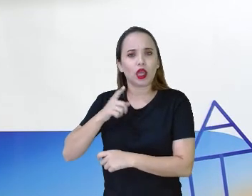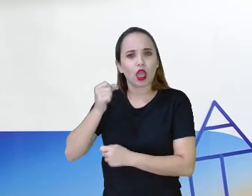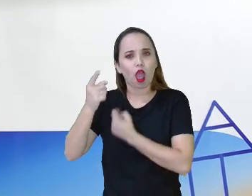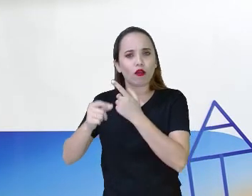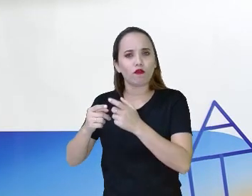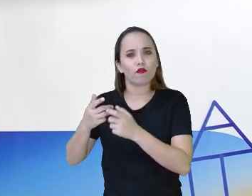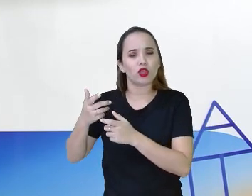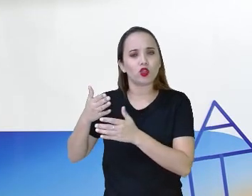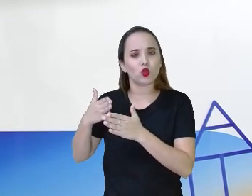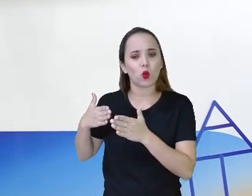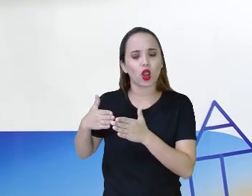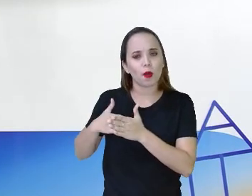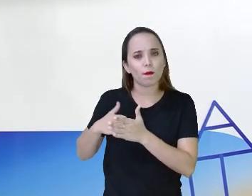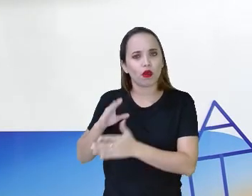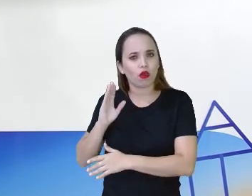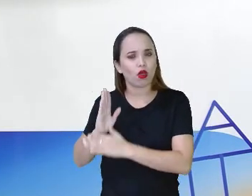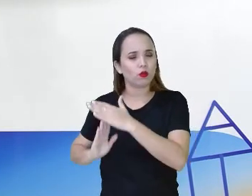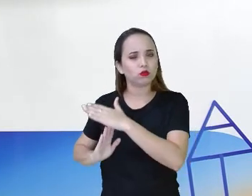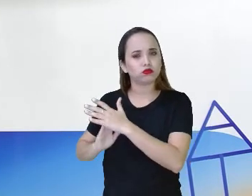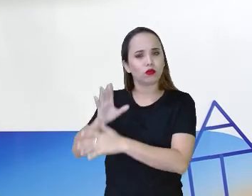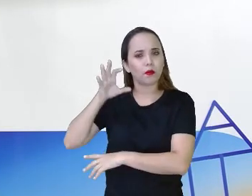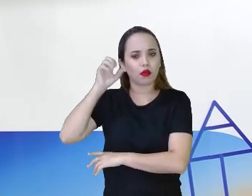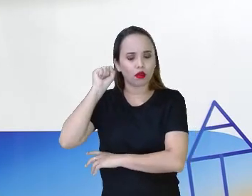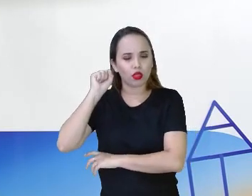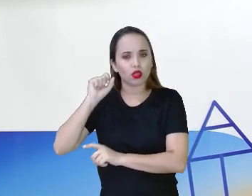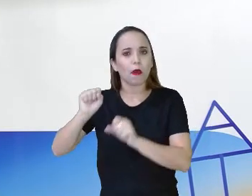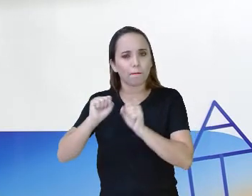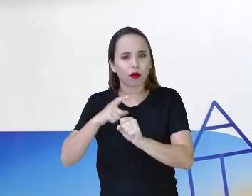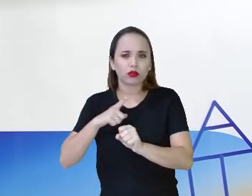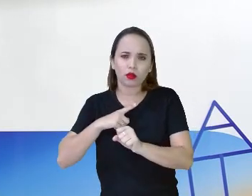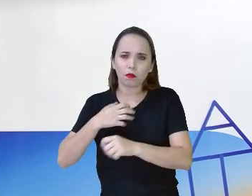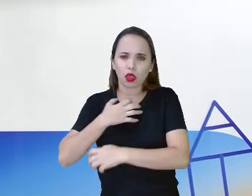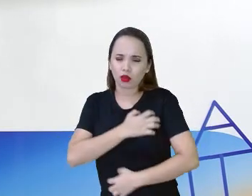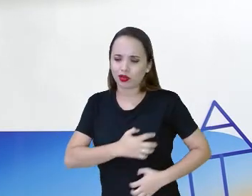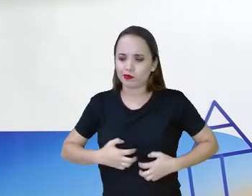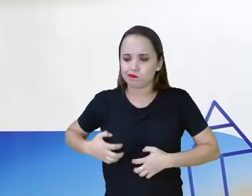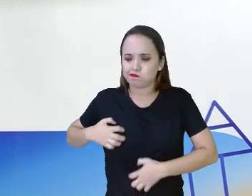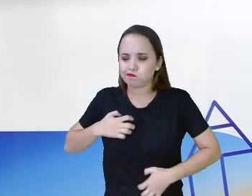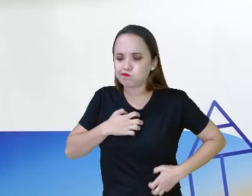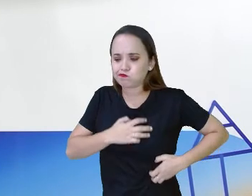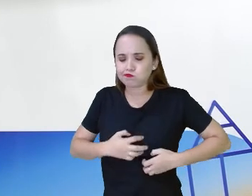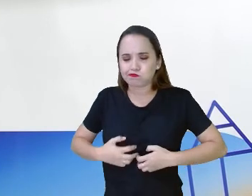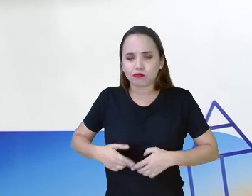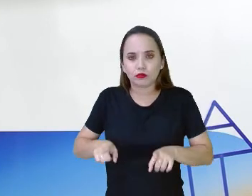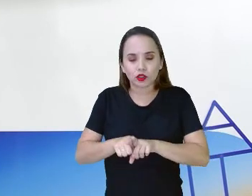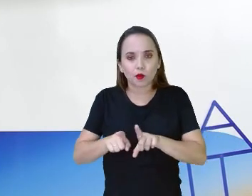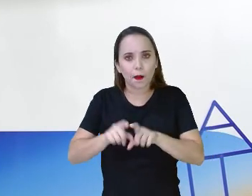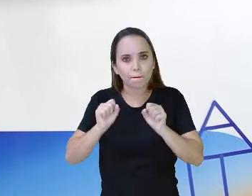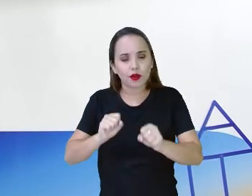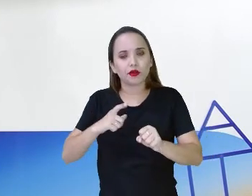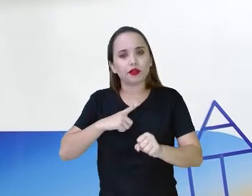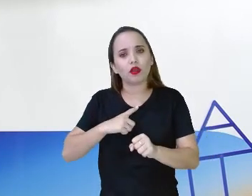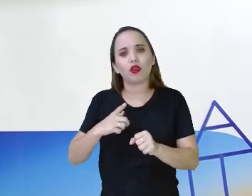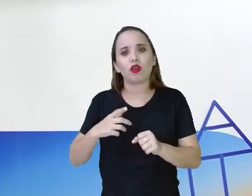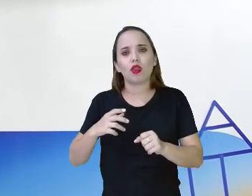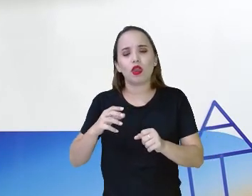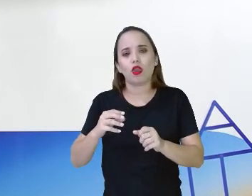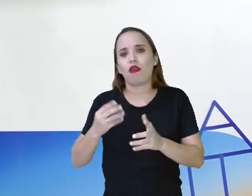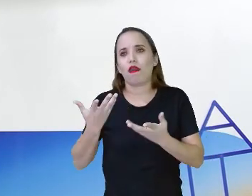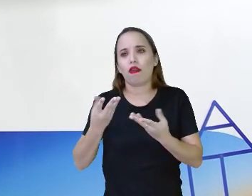é? Então, isso pode causar essa irritação, essa falta de atenção, não é?